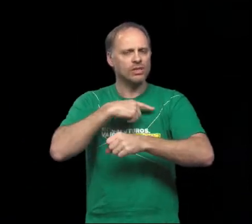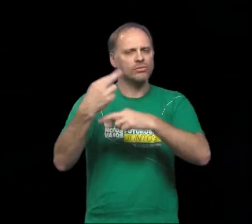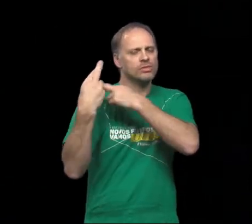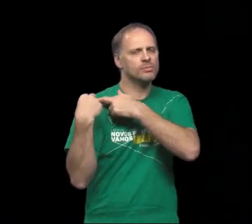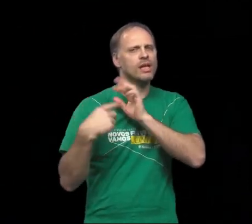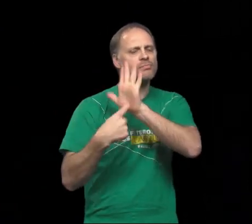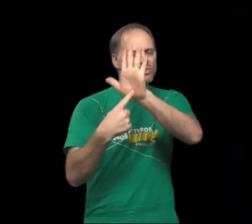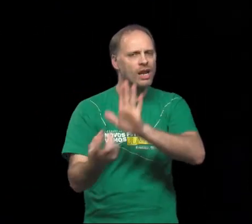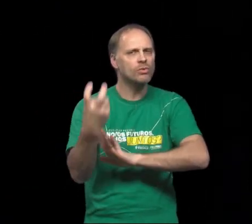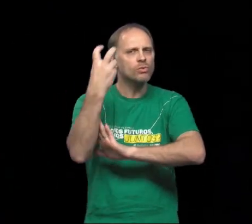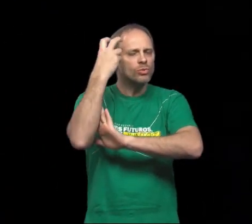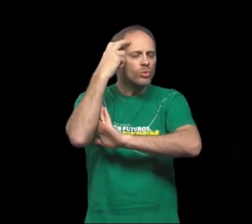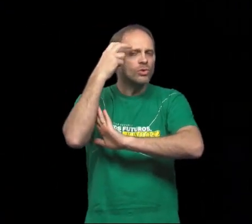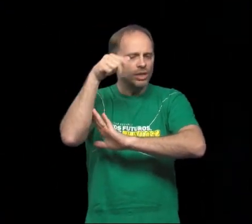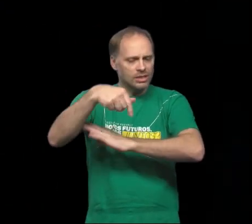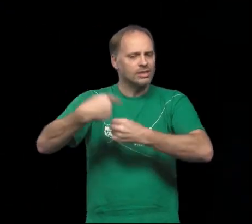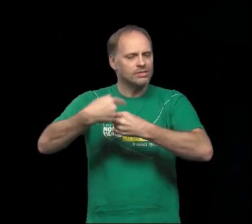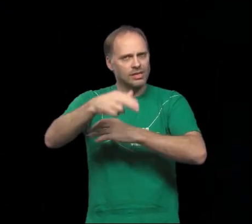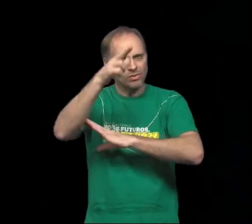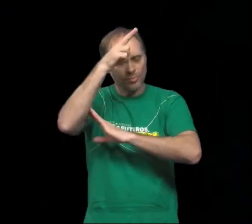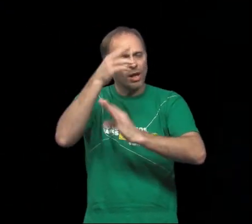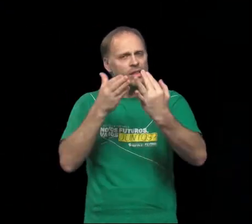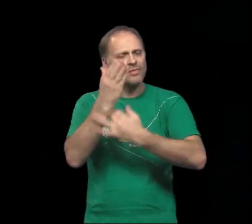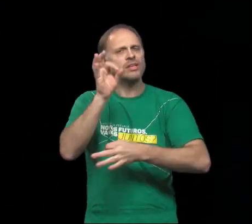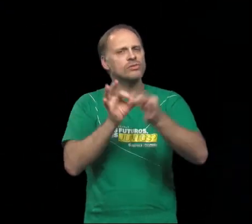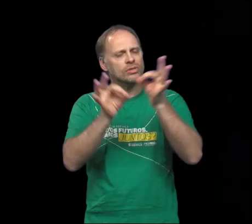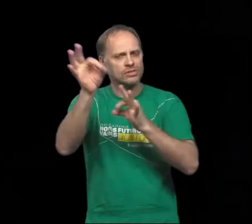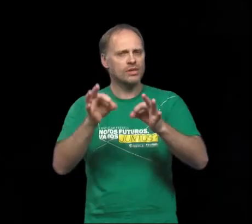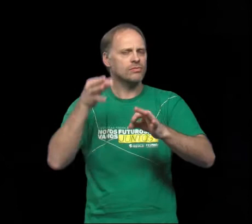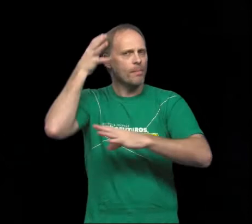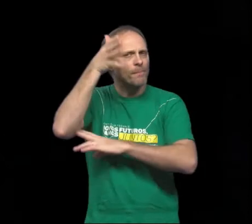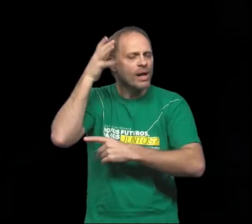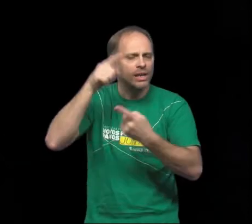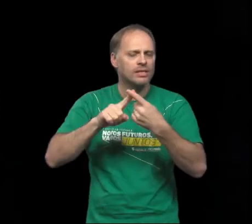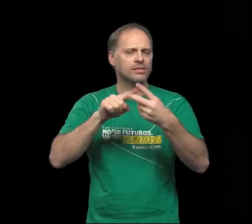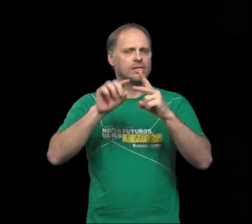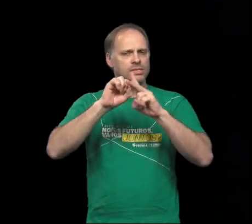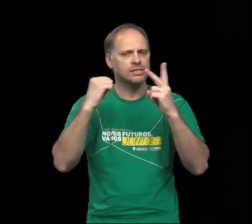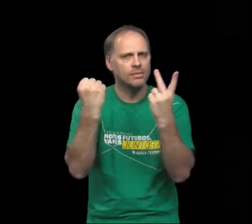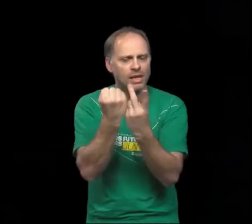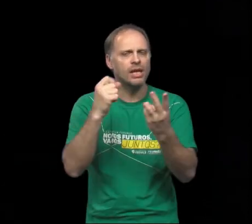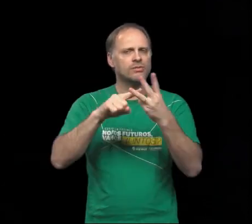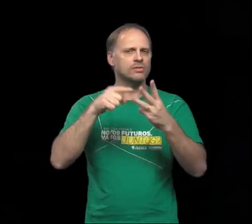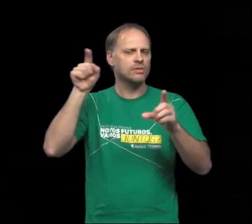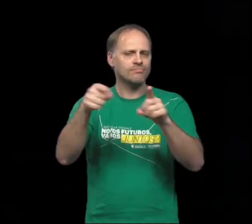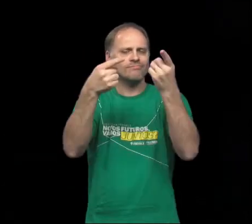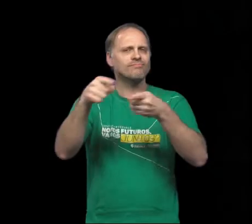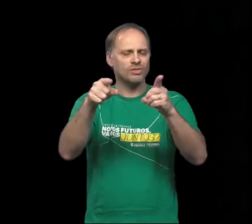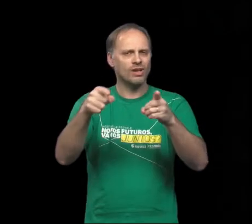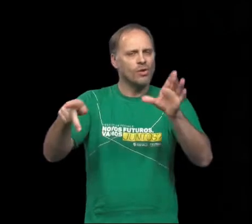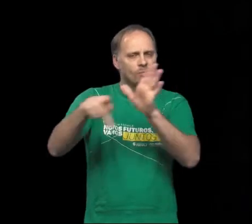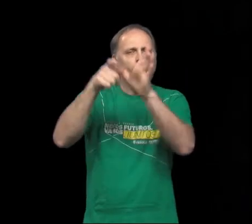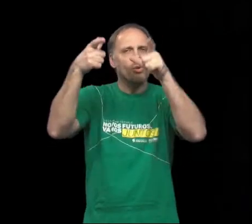compromisso de promover a cultura em Novo Hamburgo, através da organização de eventos como palestras, seminários e recitais.